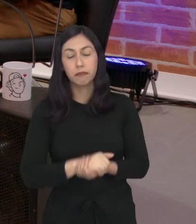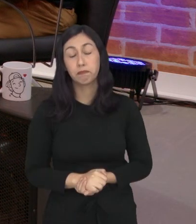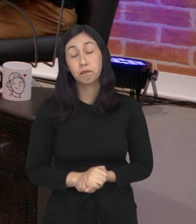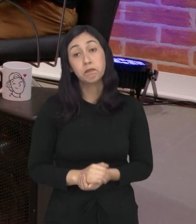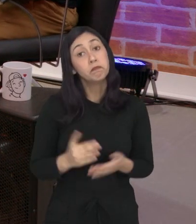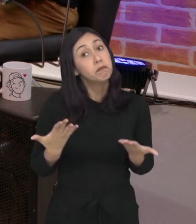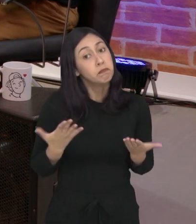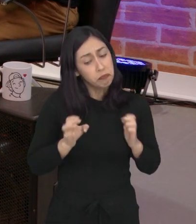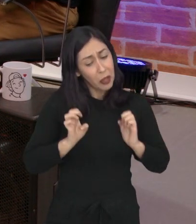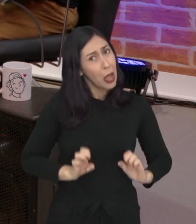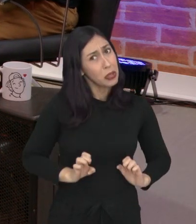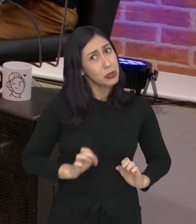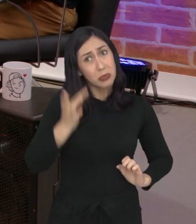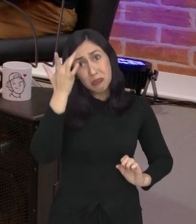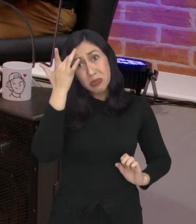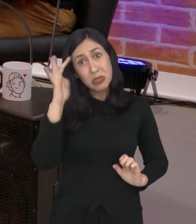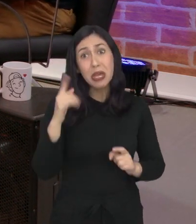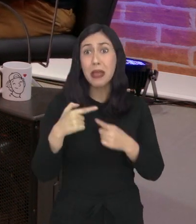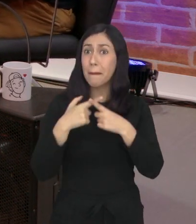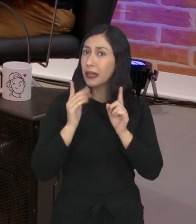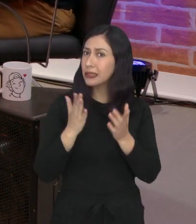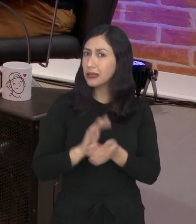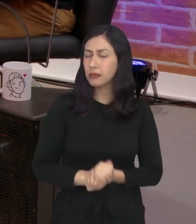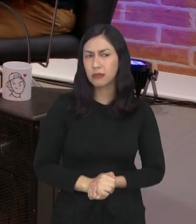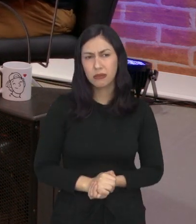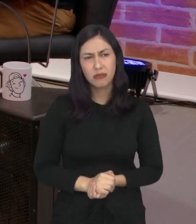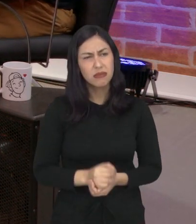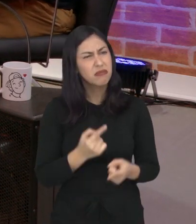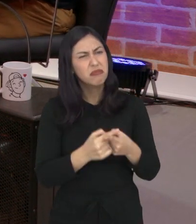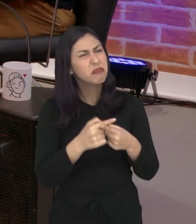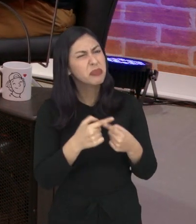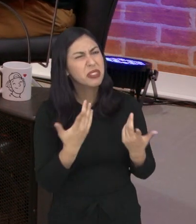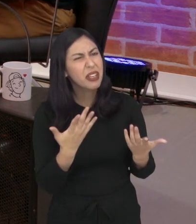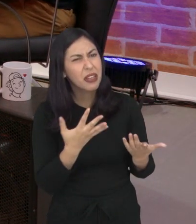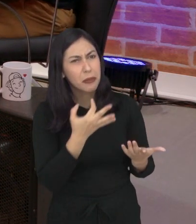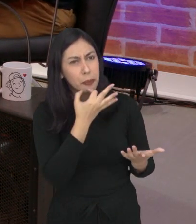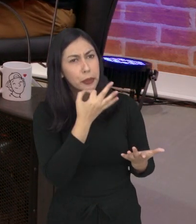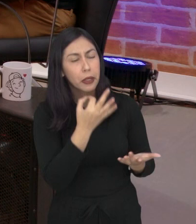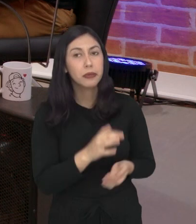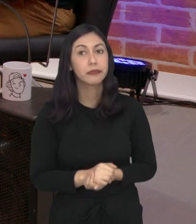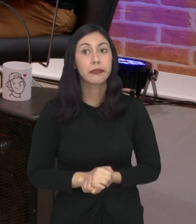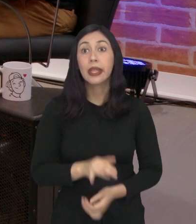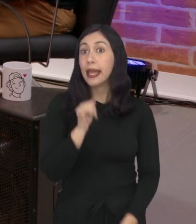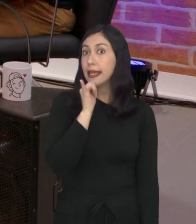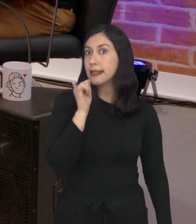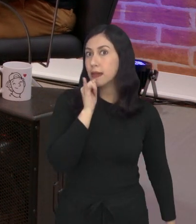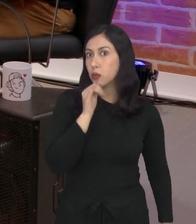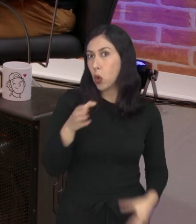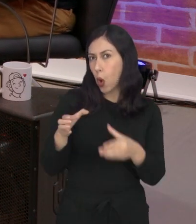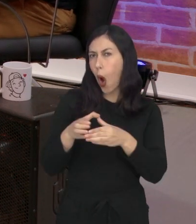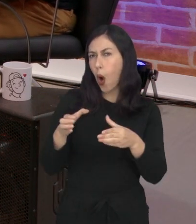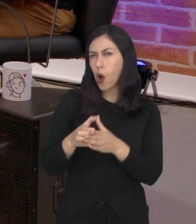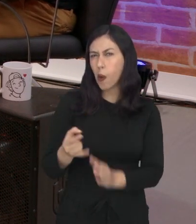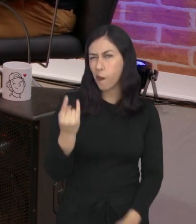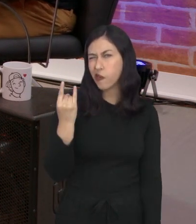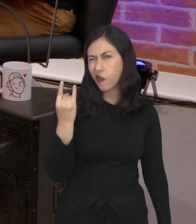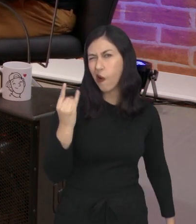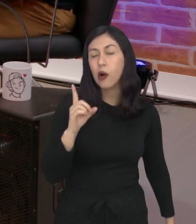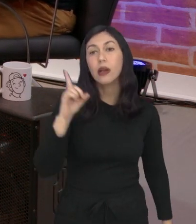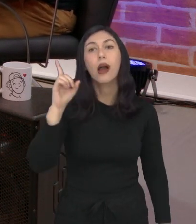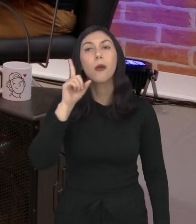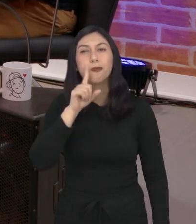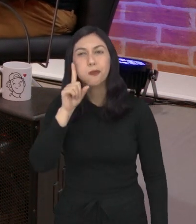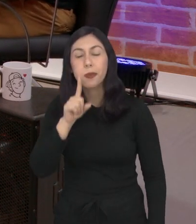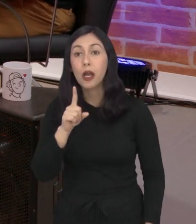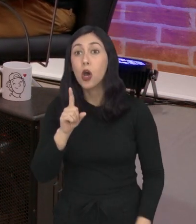é. Você acha? O Paulinho levantando polêmica. Não, por quê? eu acho meio estranho, cara. Tipo, por exemplo, Linkin Park. Eu sou fã de Linkin Park.